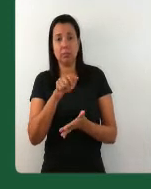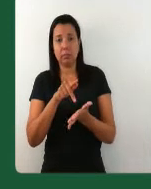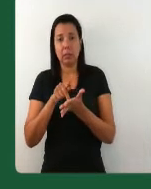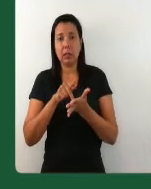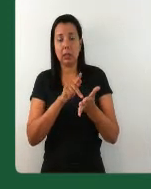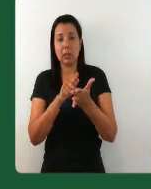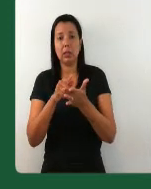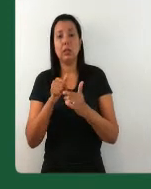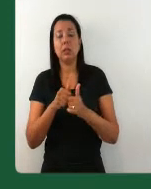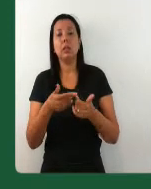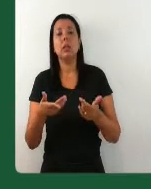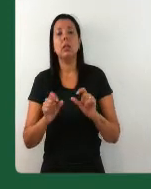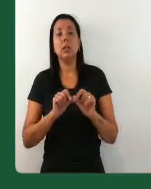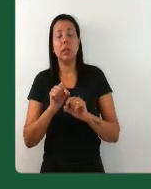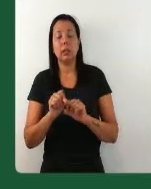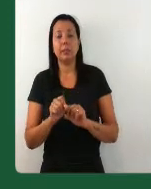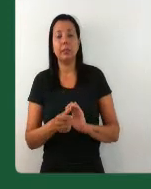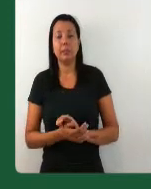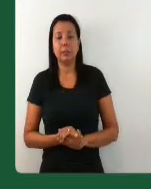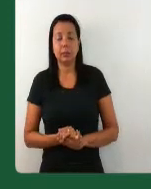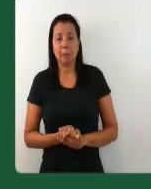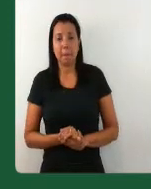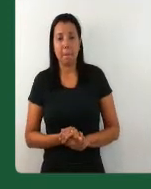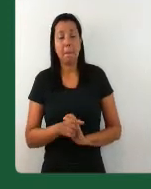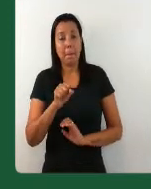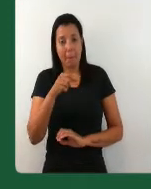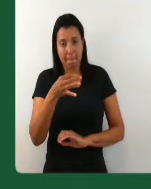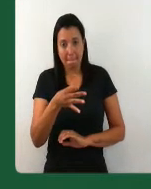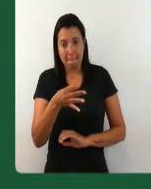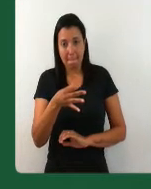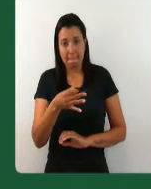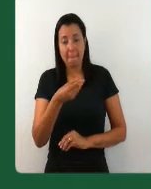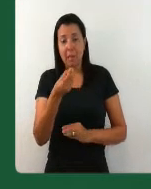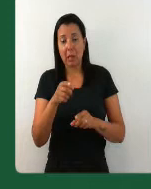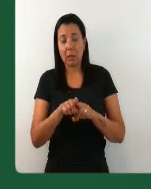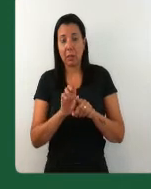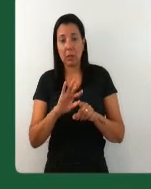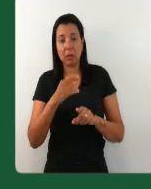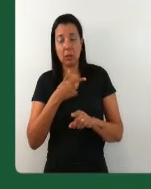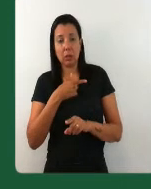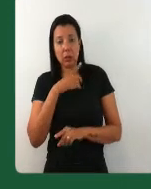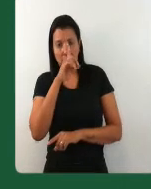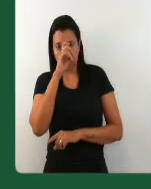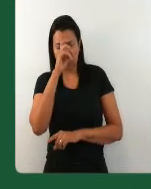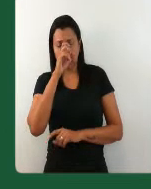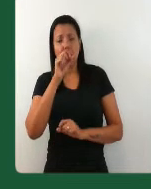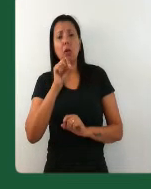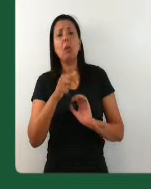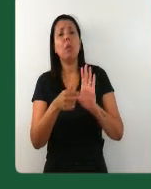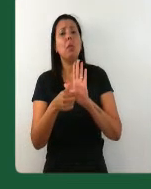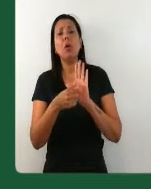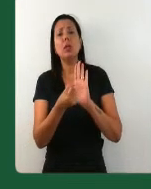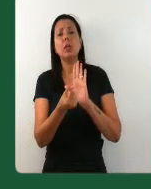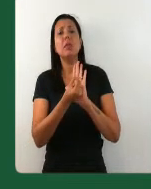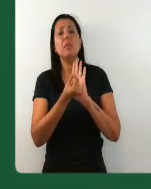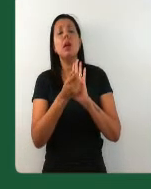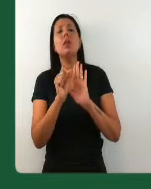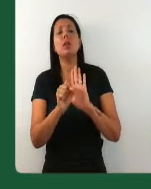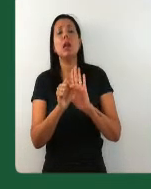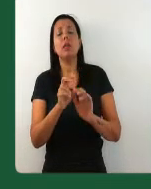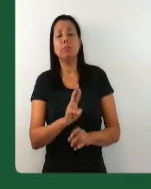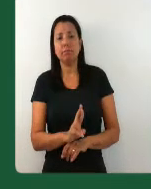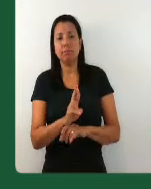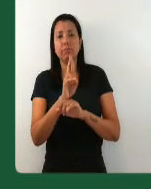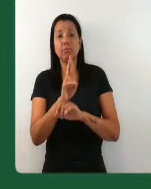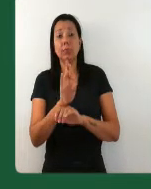Hospital Sobrapar Crânio e Face, certo? O logo do nosso hospital, o que o logo do nosso hospital representa?